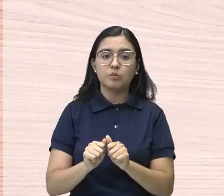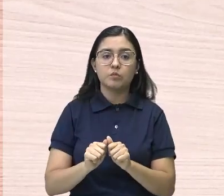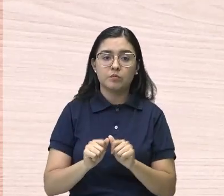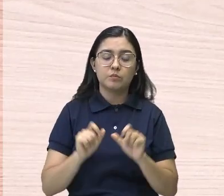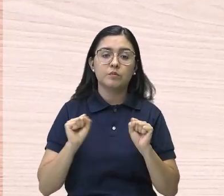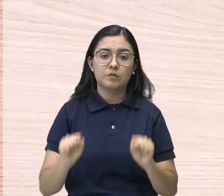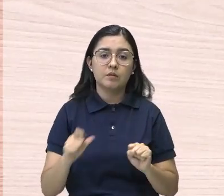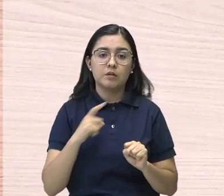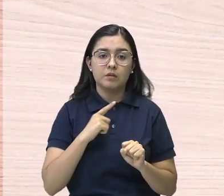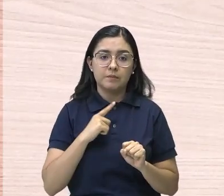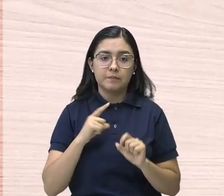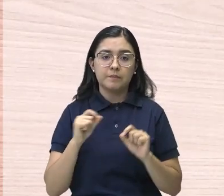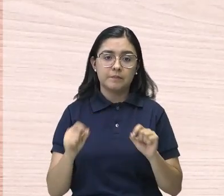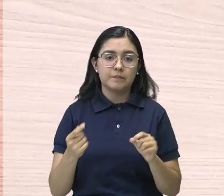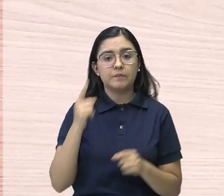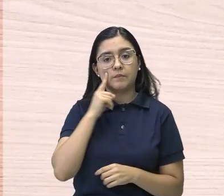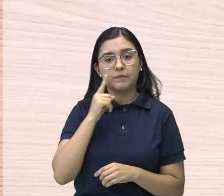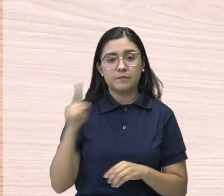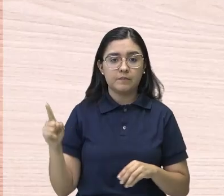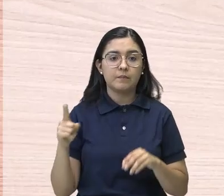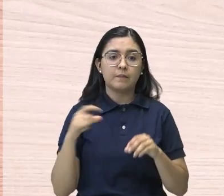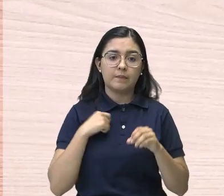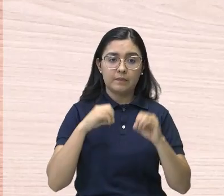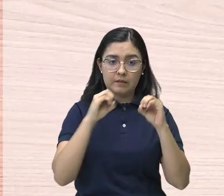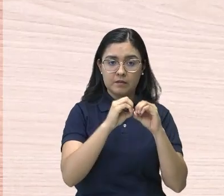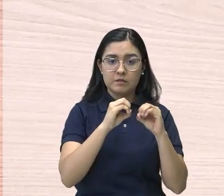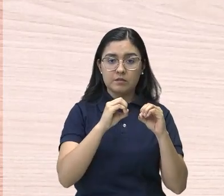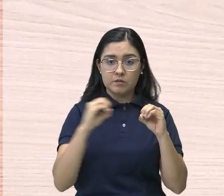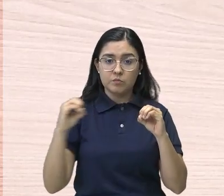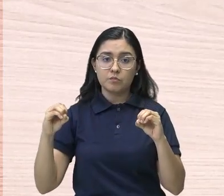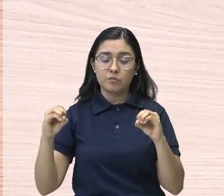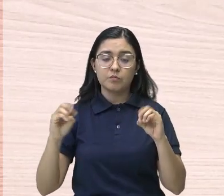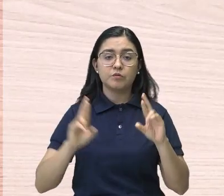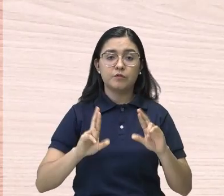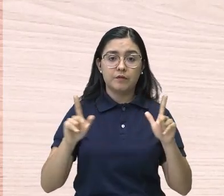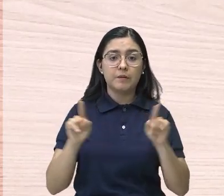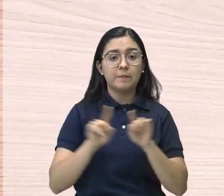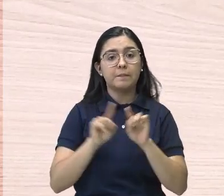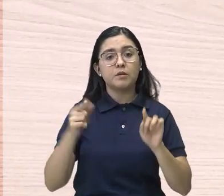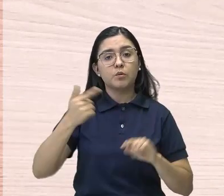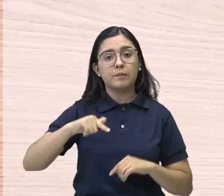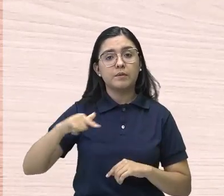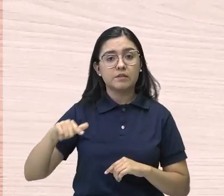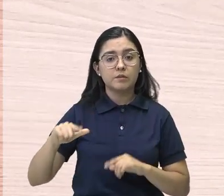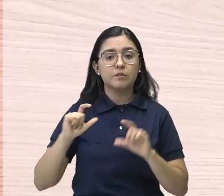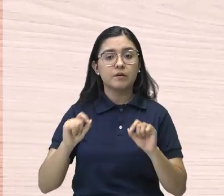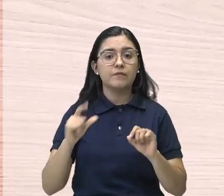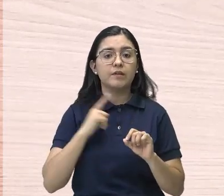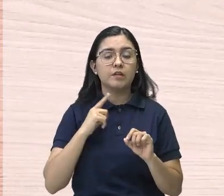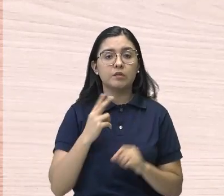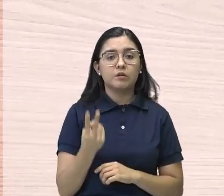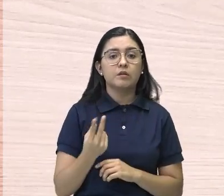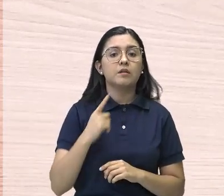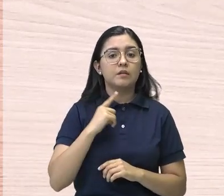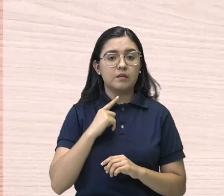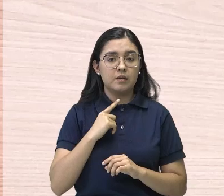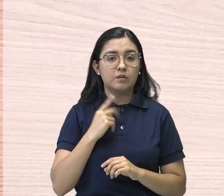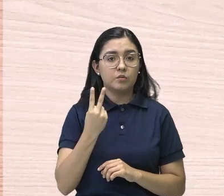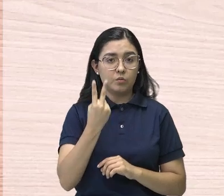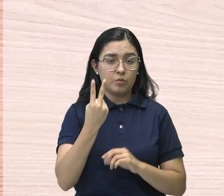os objetos, aqui no caso as fichas, são diferentes. Na permutação com repetição vai haver